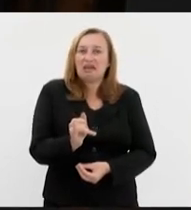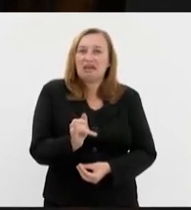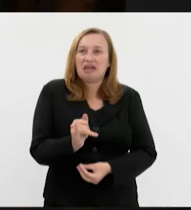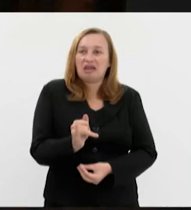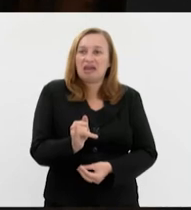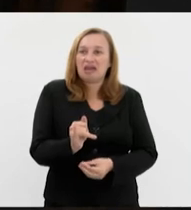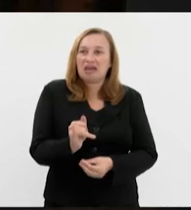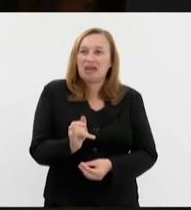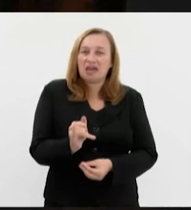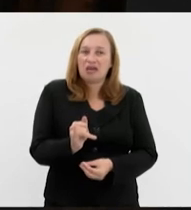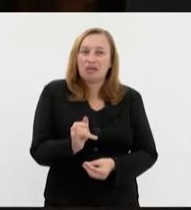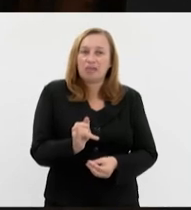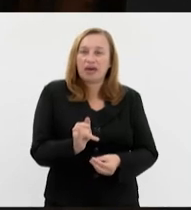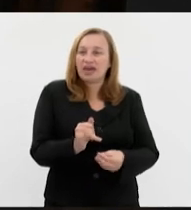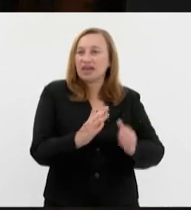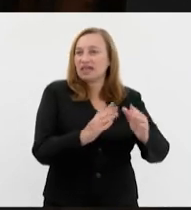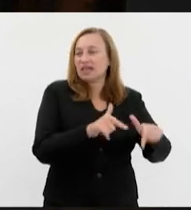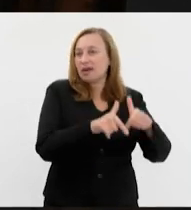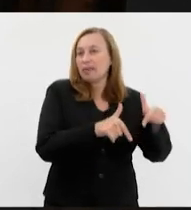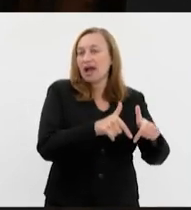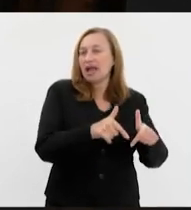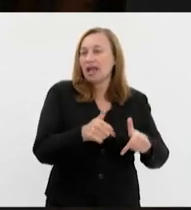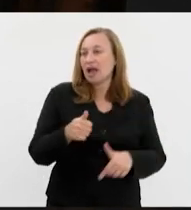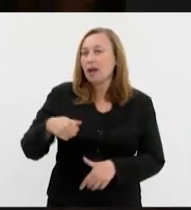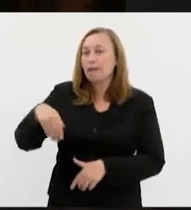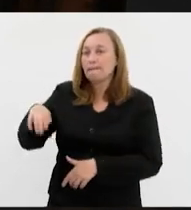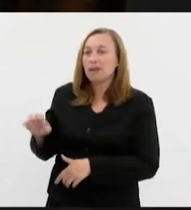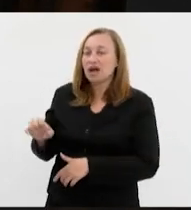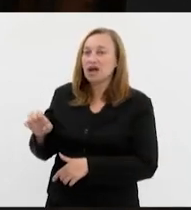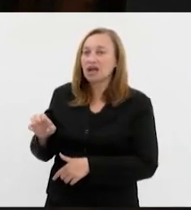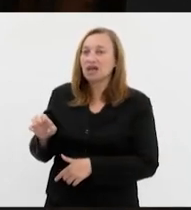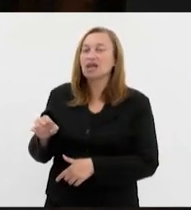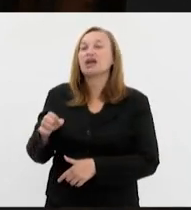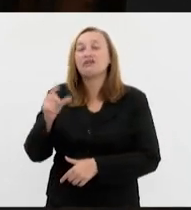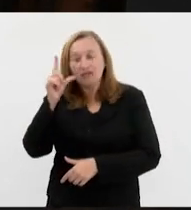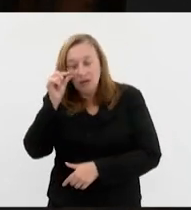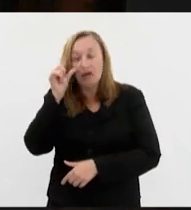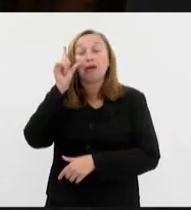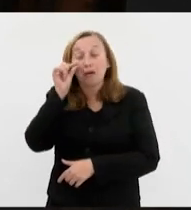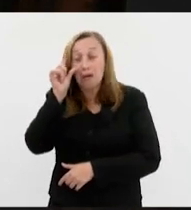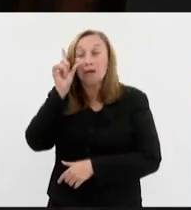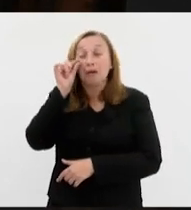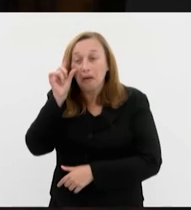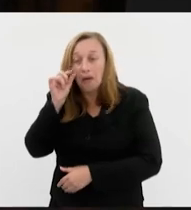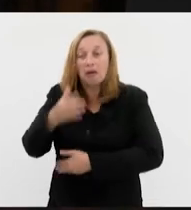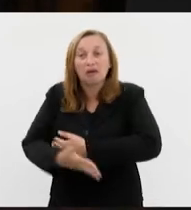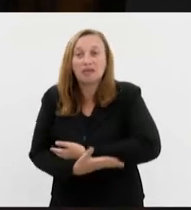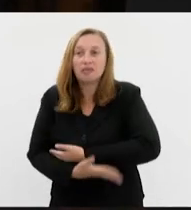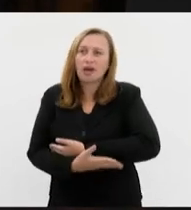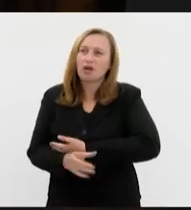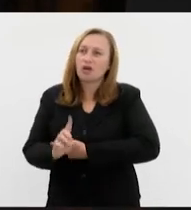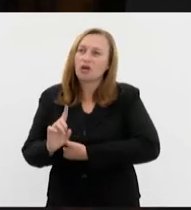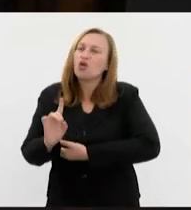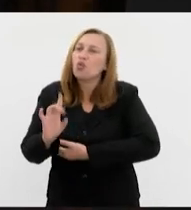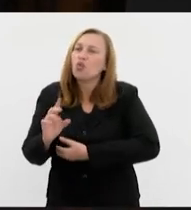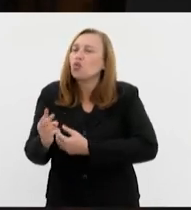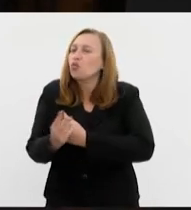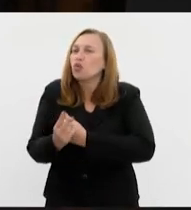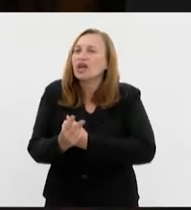e o que participa junto, que vai dividir as noites de sono, que o bebê irá chorar e ele não